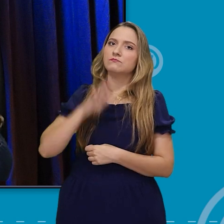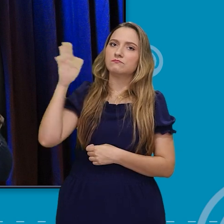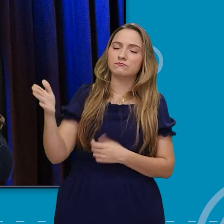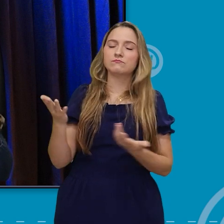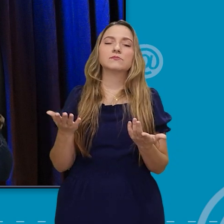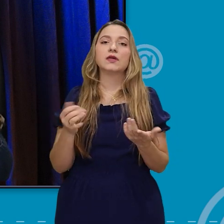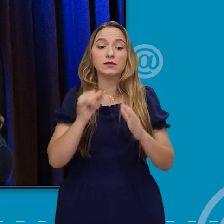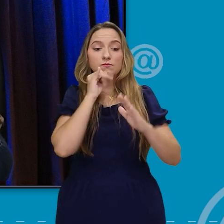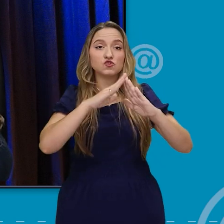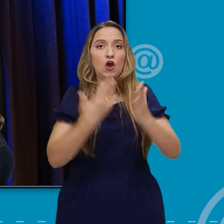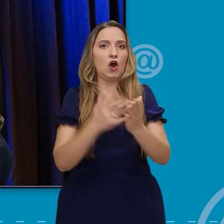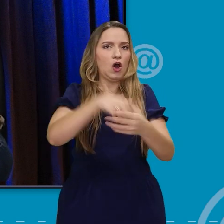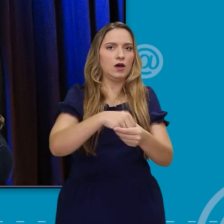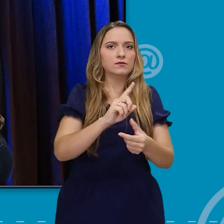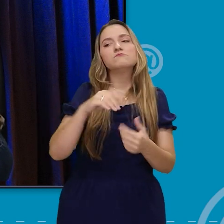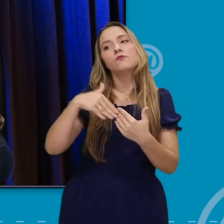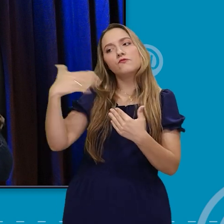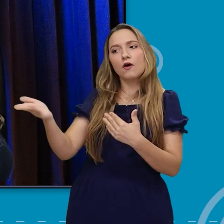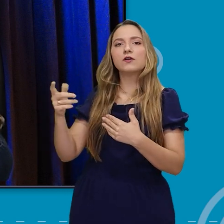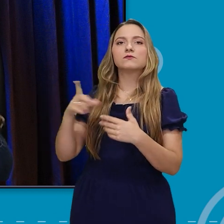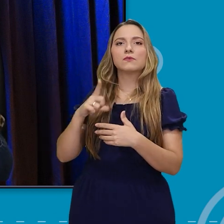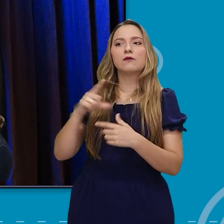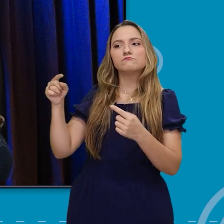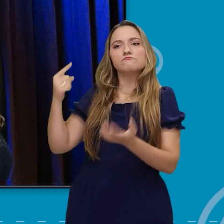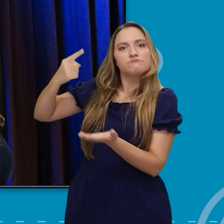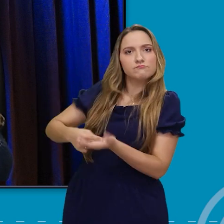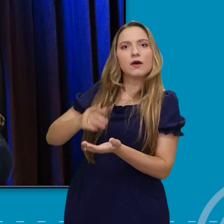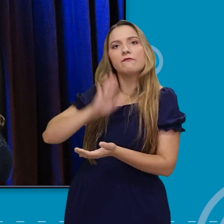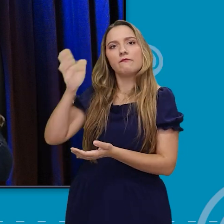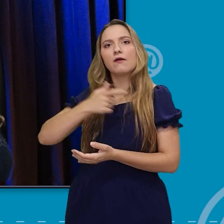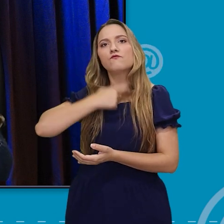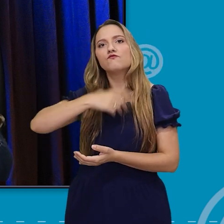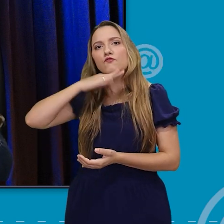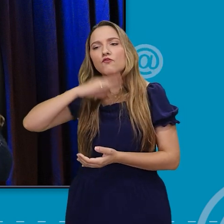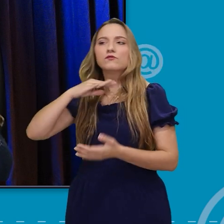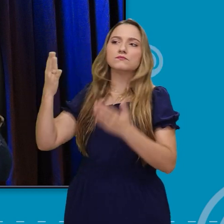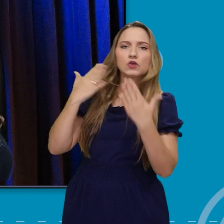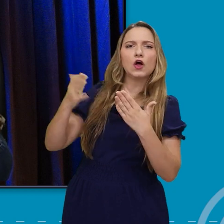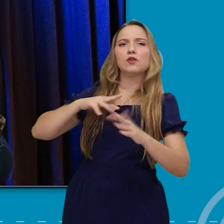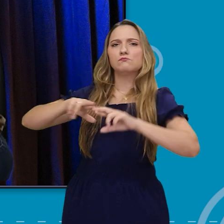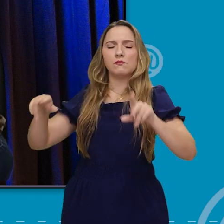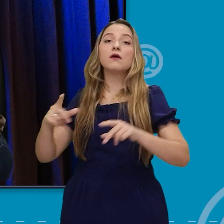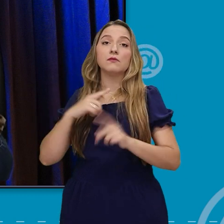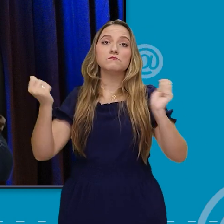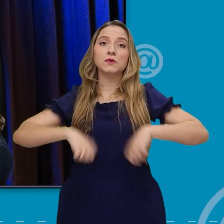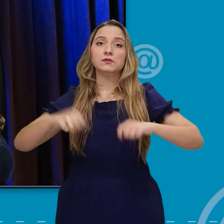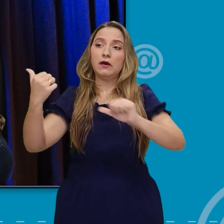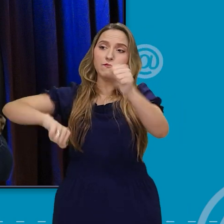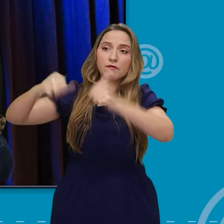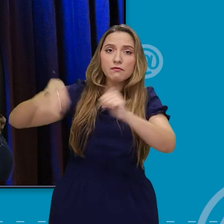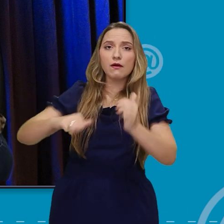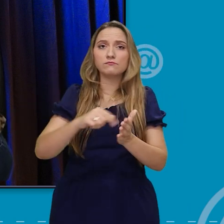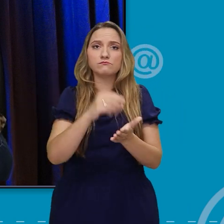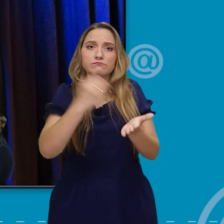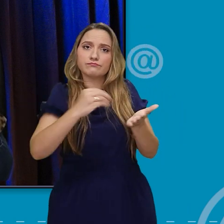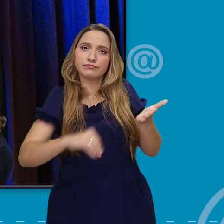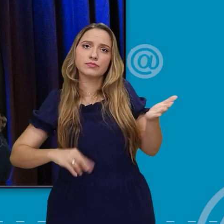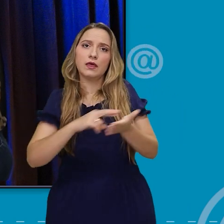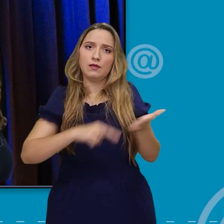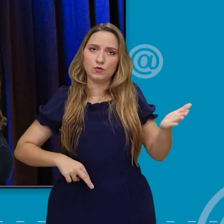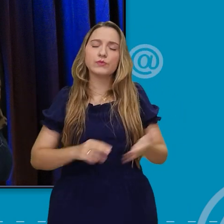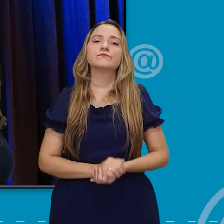vão ser avaliadas. Porque o que a secretaria faz? Encaminha para o atendimento educacional especializado e faz as orientações para a família do que a